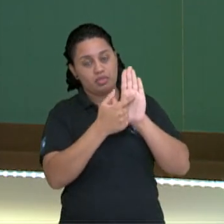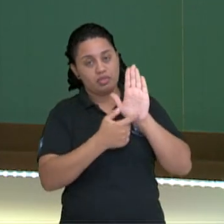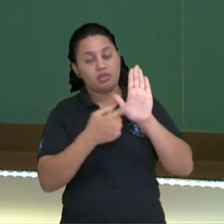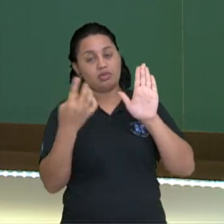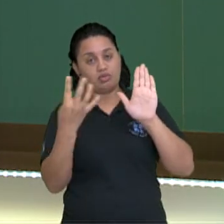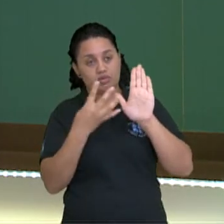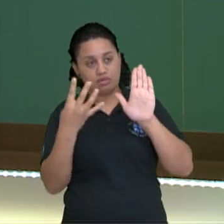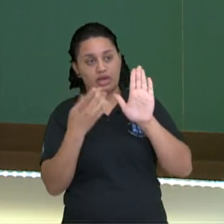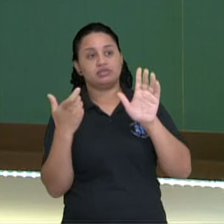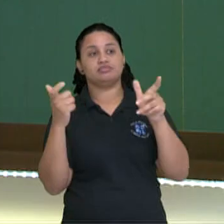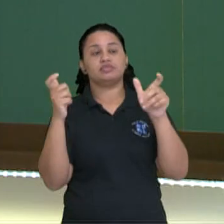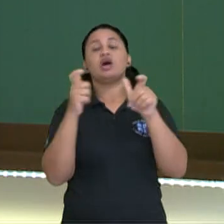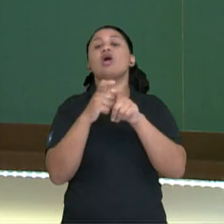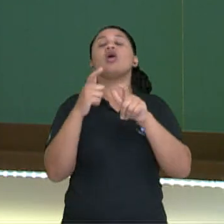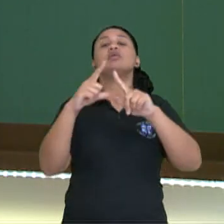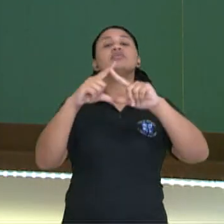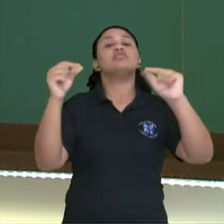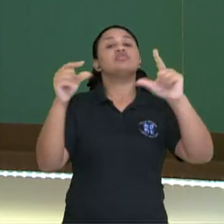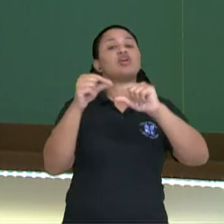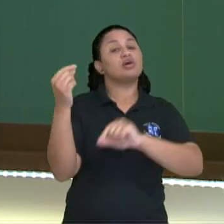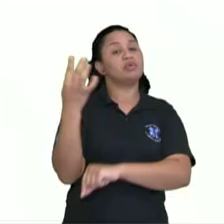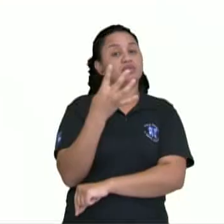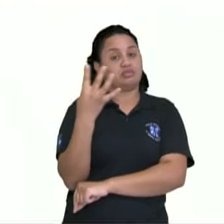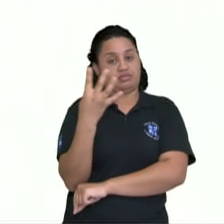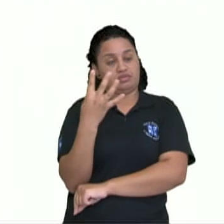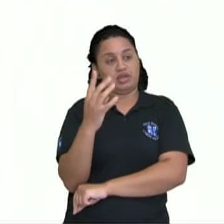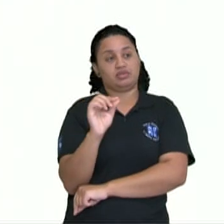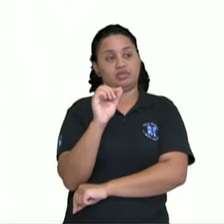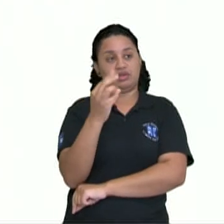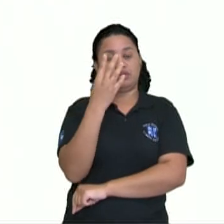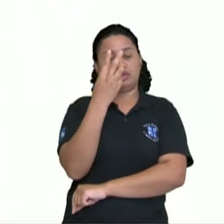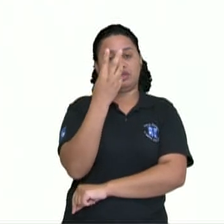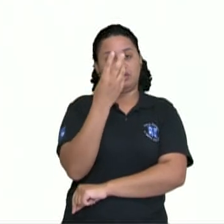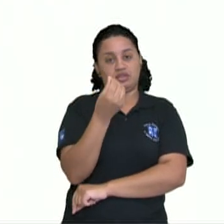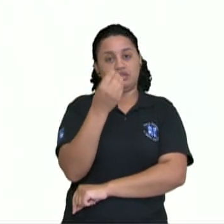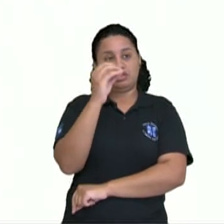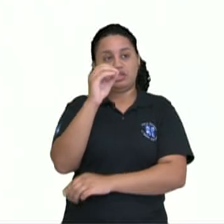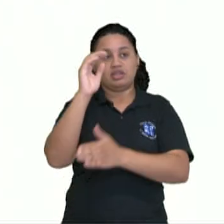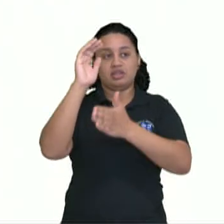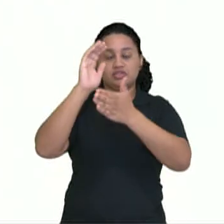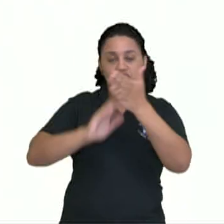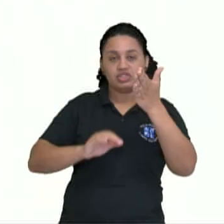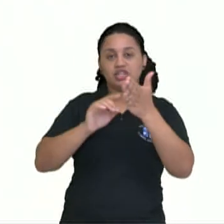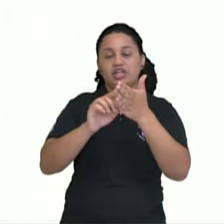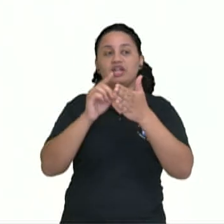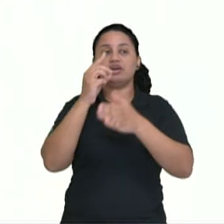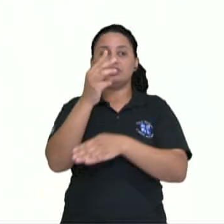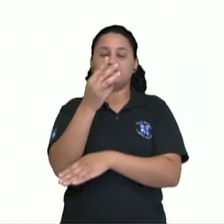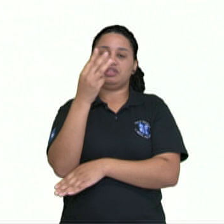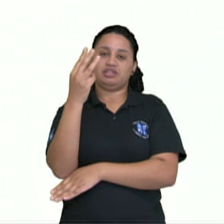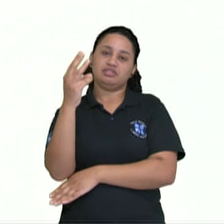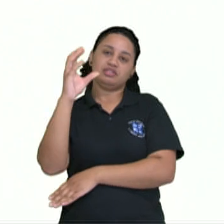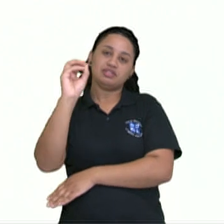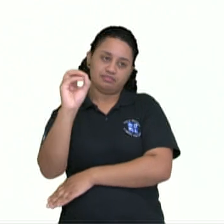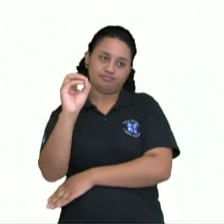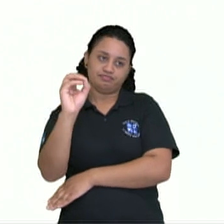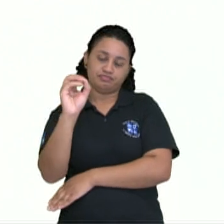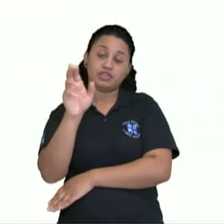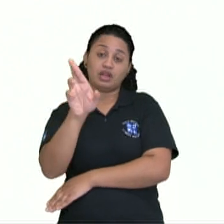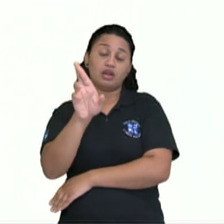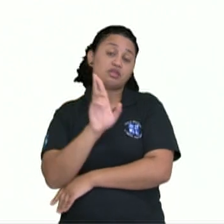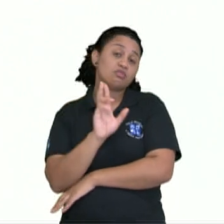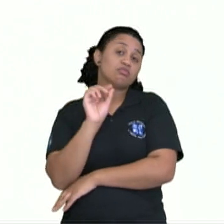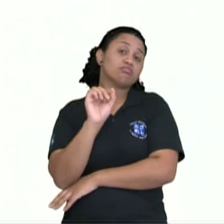redução ao primeiro quadrante com a fórmula do quarto quadrante, que é 360 menos o 330,